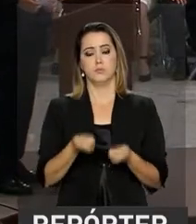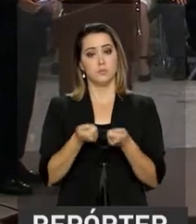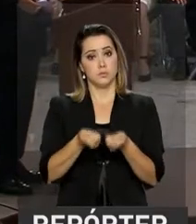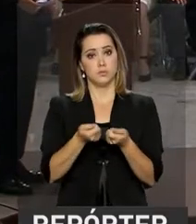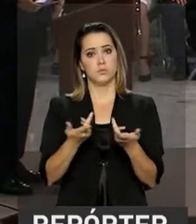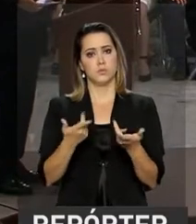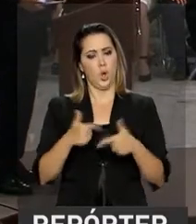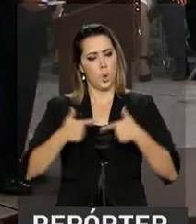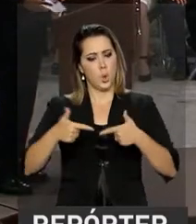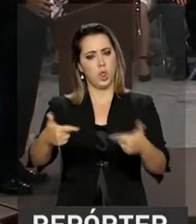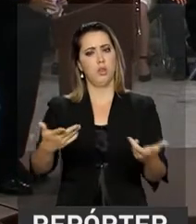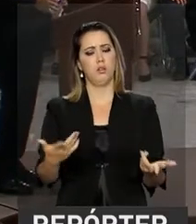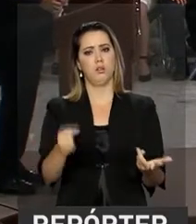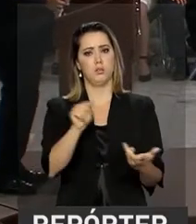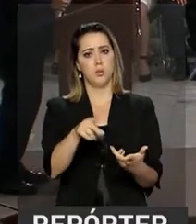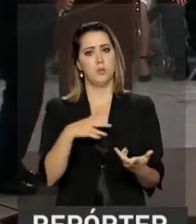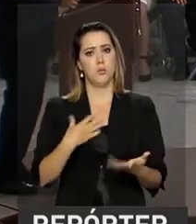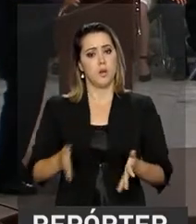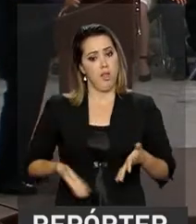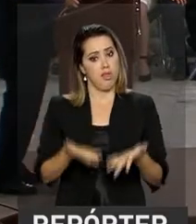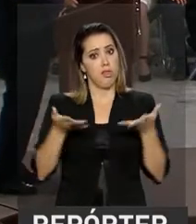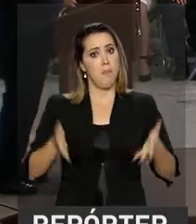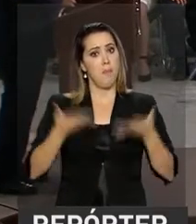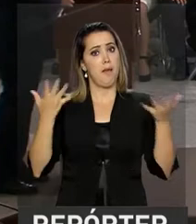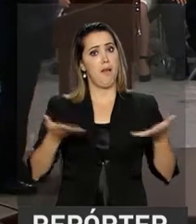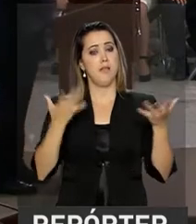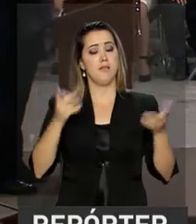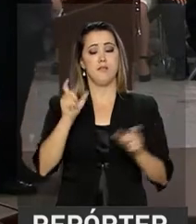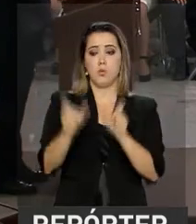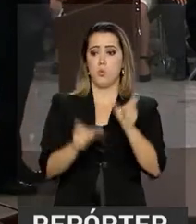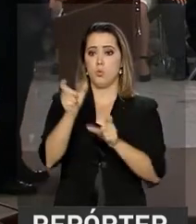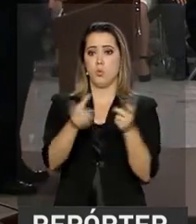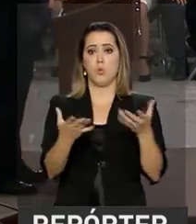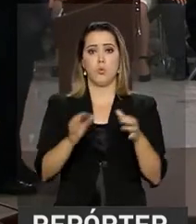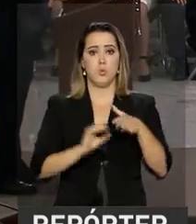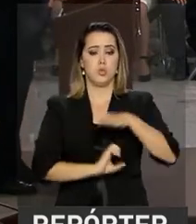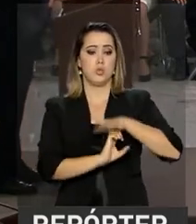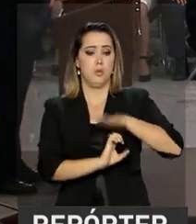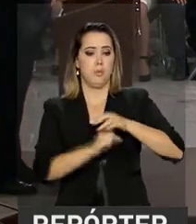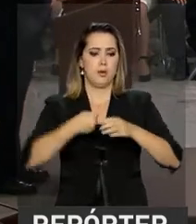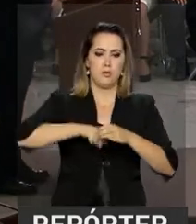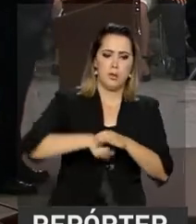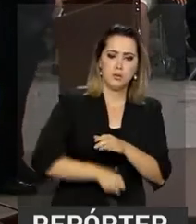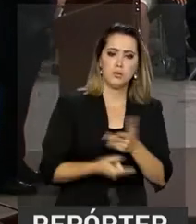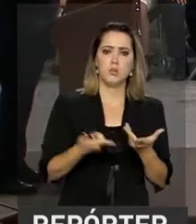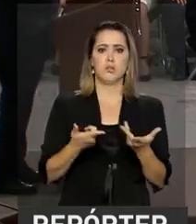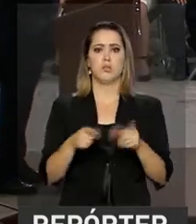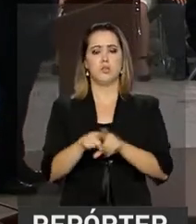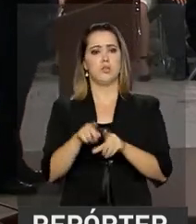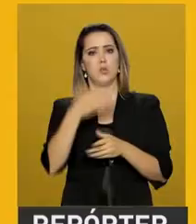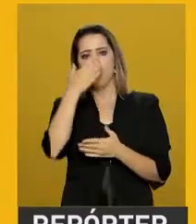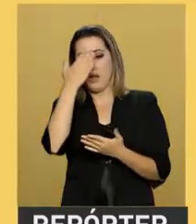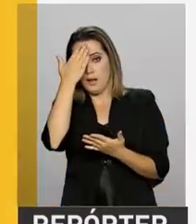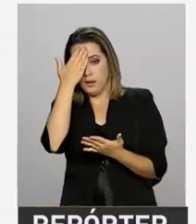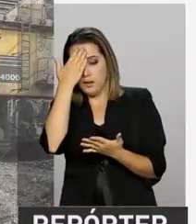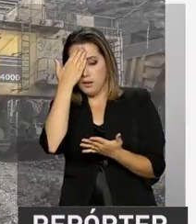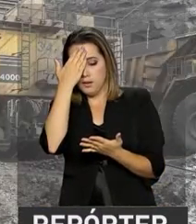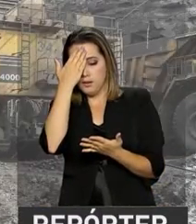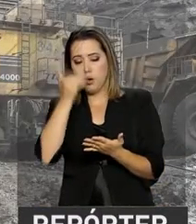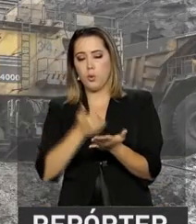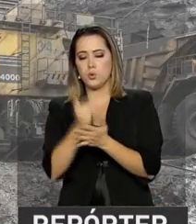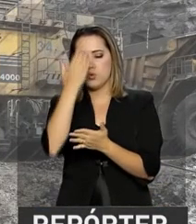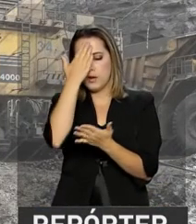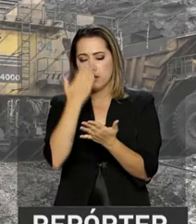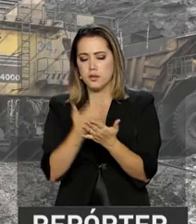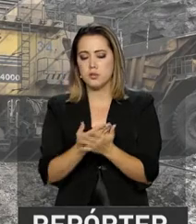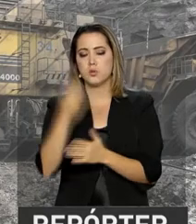lutando pra poder animar todos do setor produtivo a poderão perder a fé no brasil o código de mineração